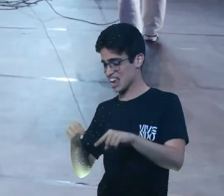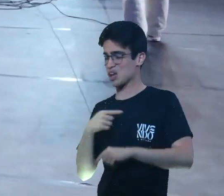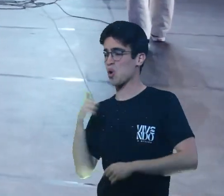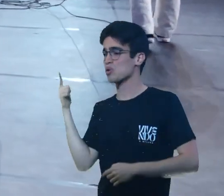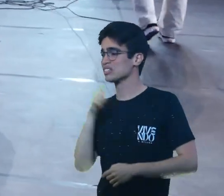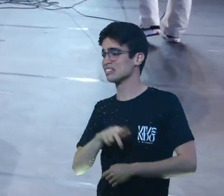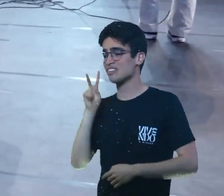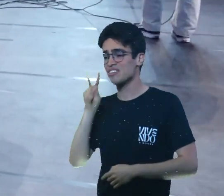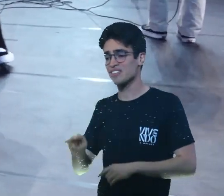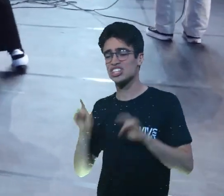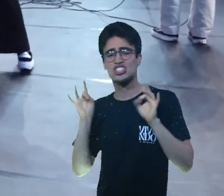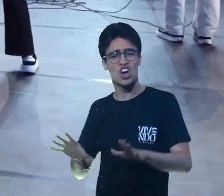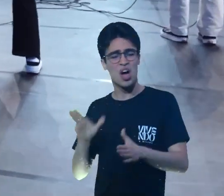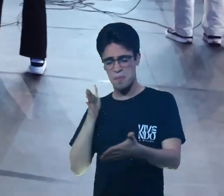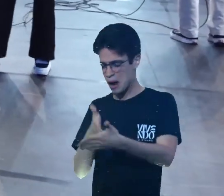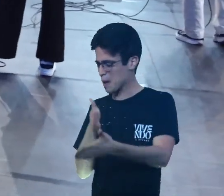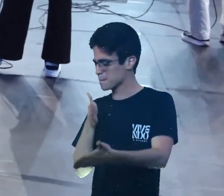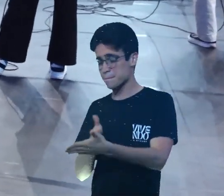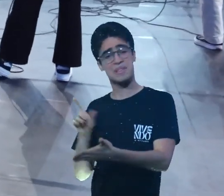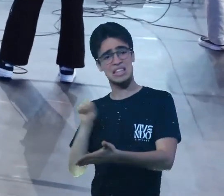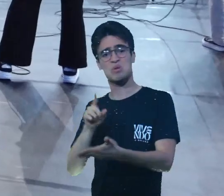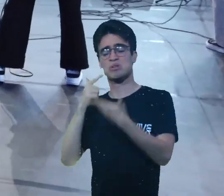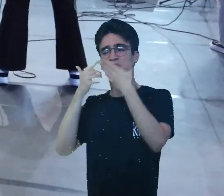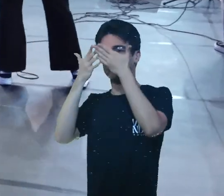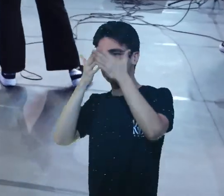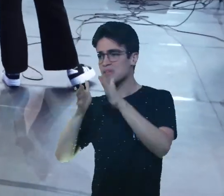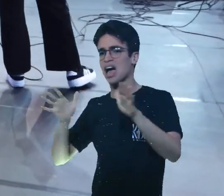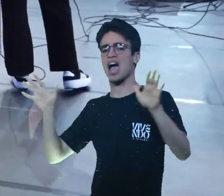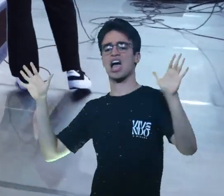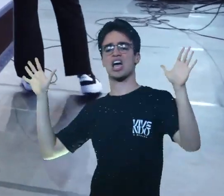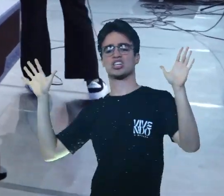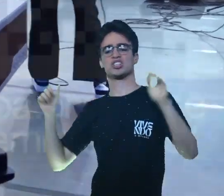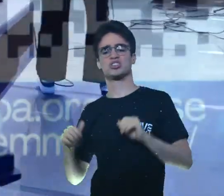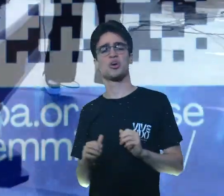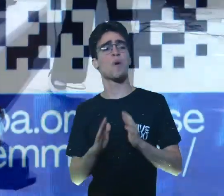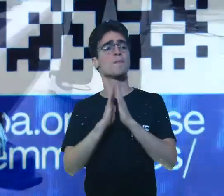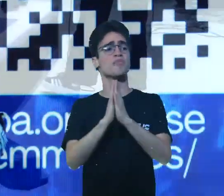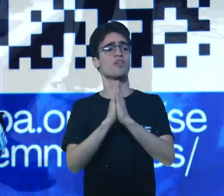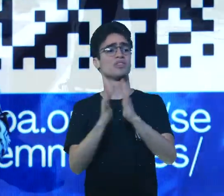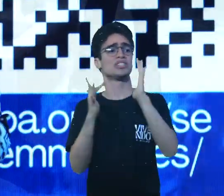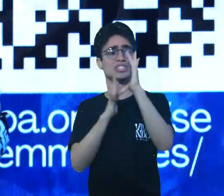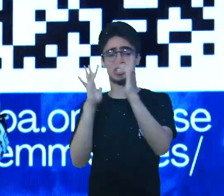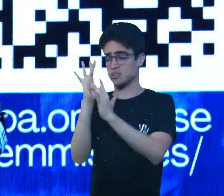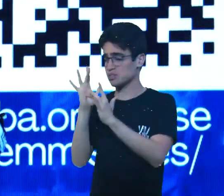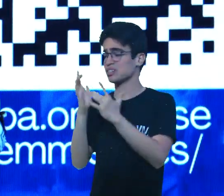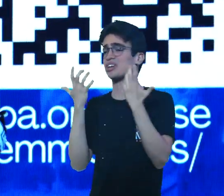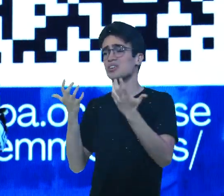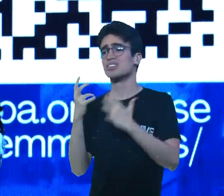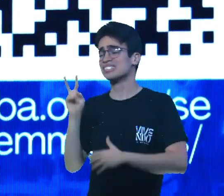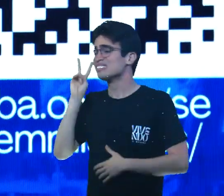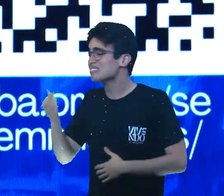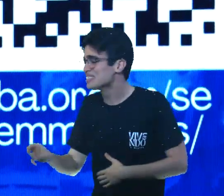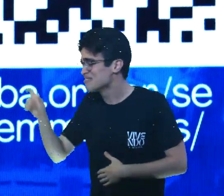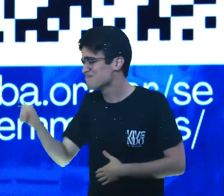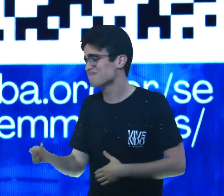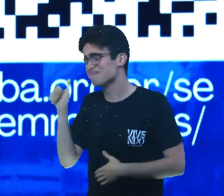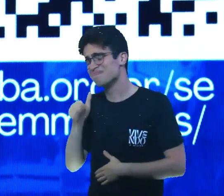enxergar. Abrange o meu olhar. Jesus, me faz ouvir o grito da menininha do